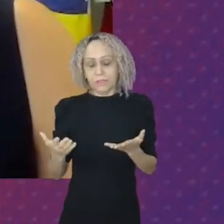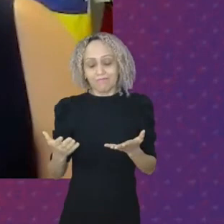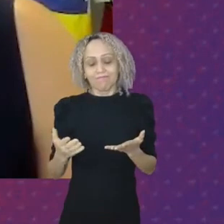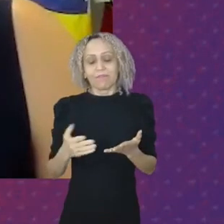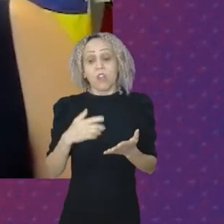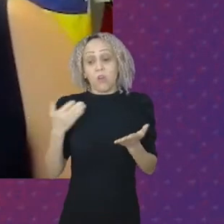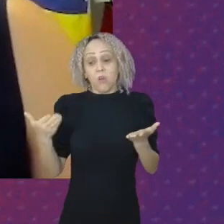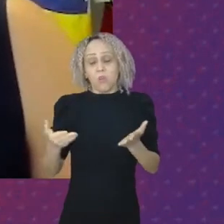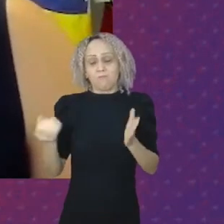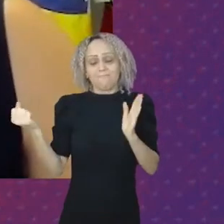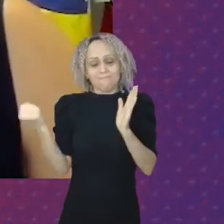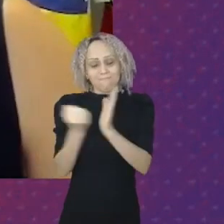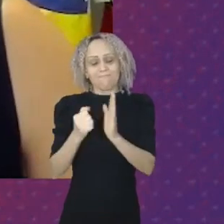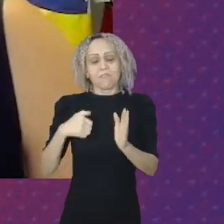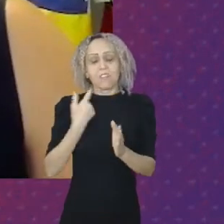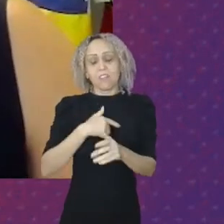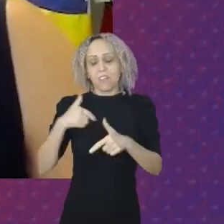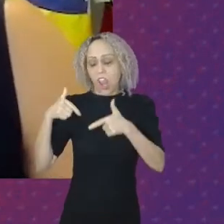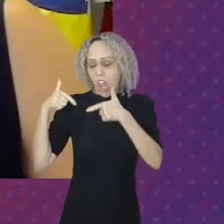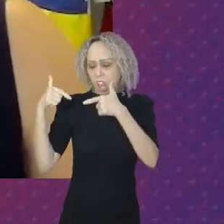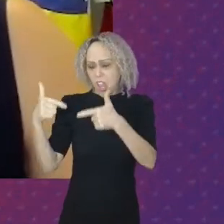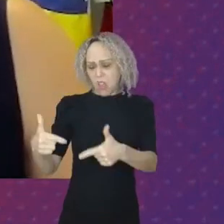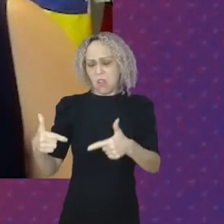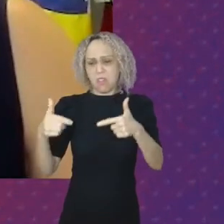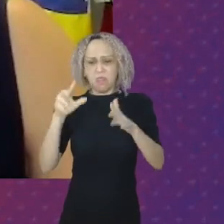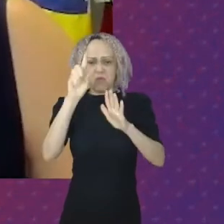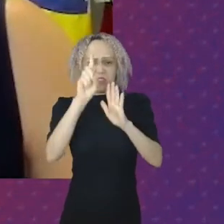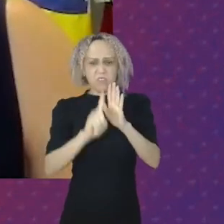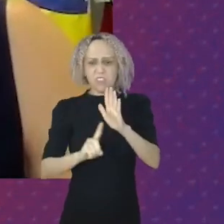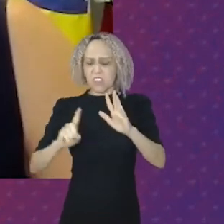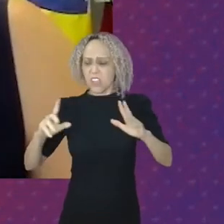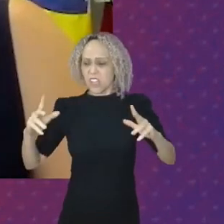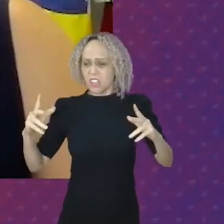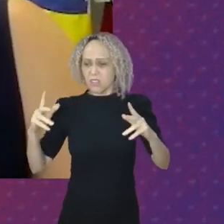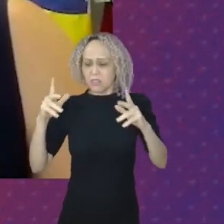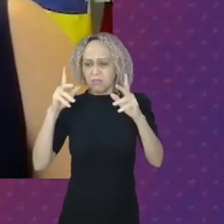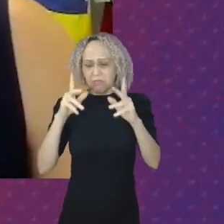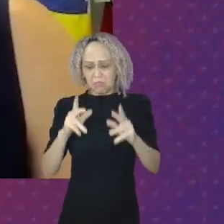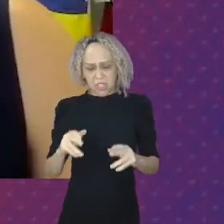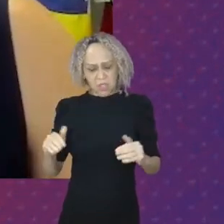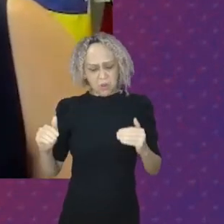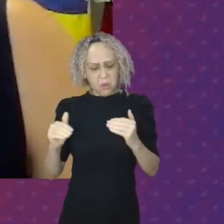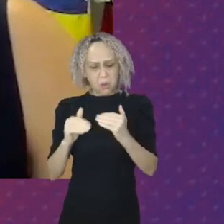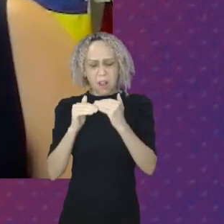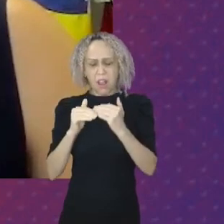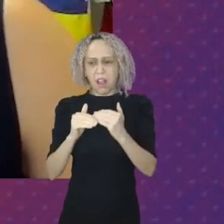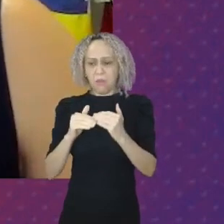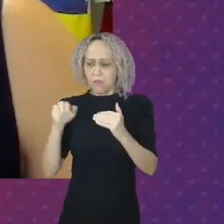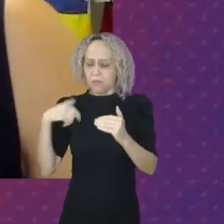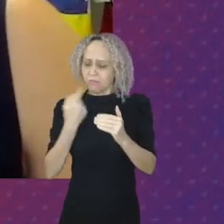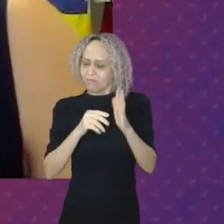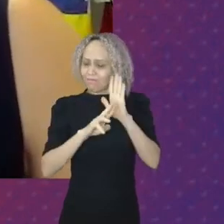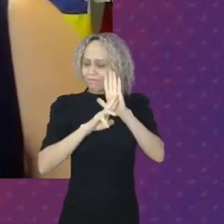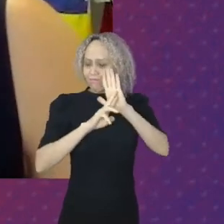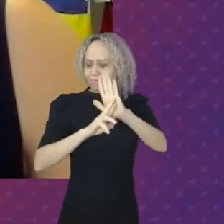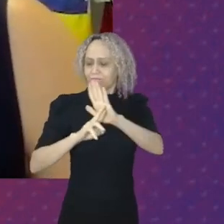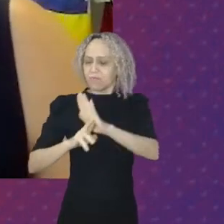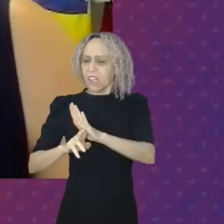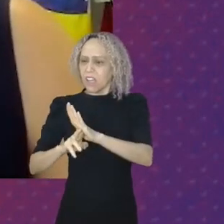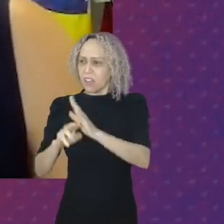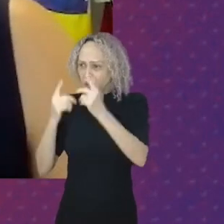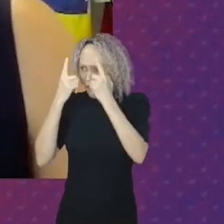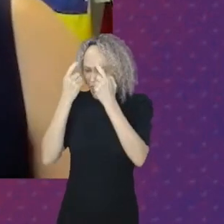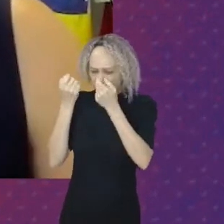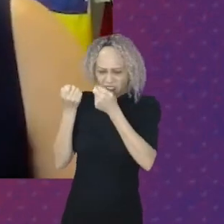luta por igualdade de direitos, por representatividade, por combate à violência, pela cidadania